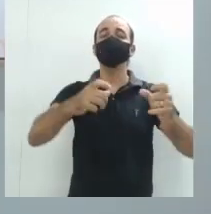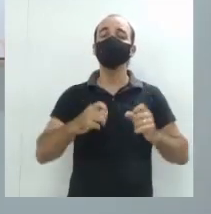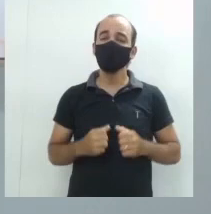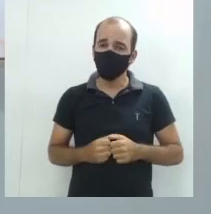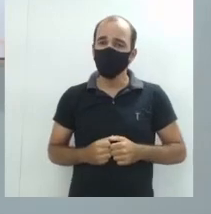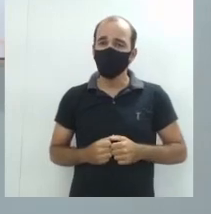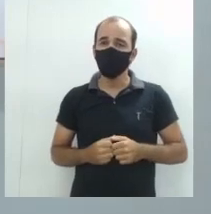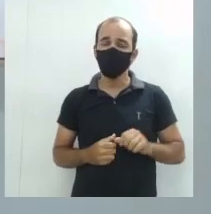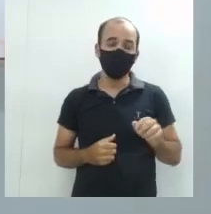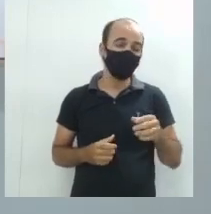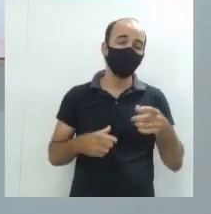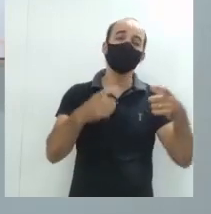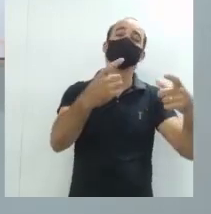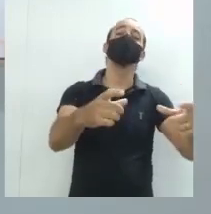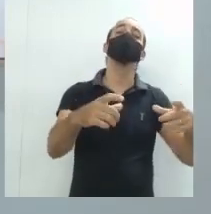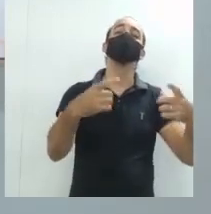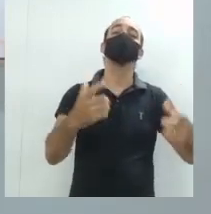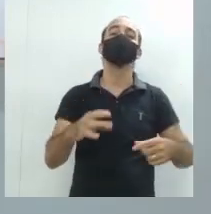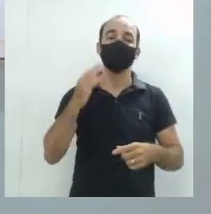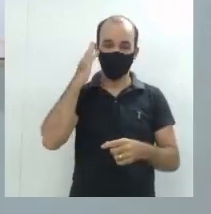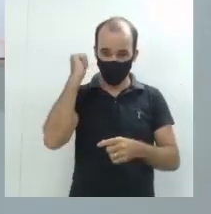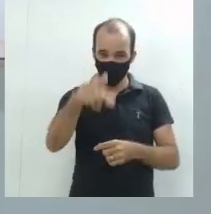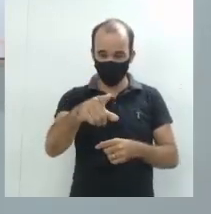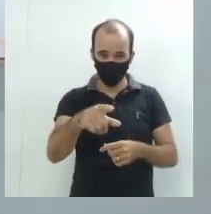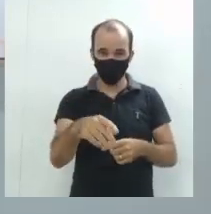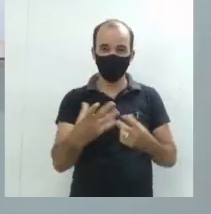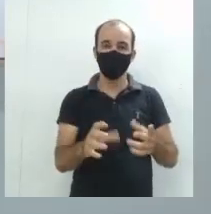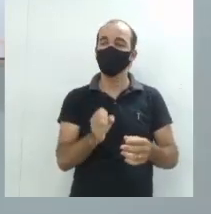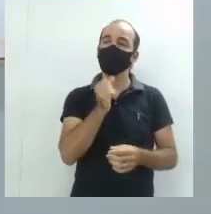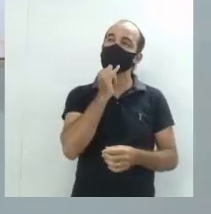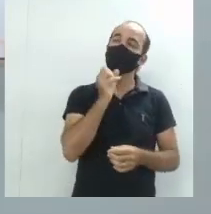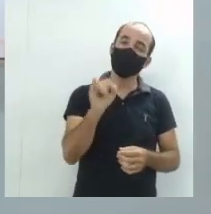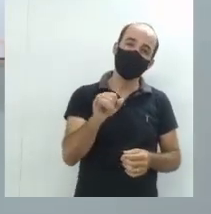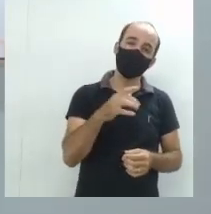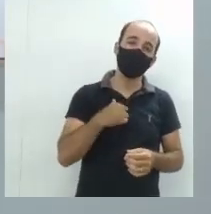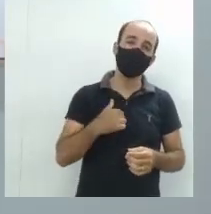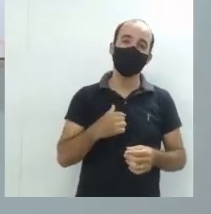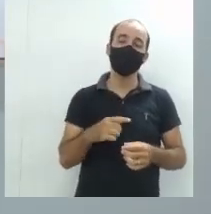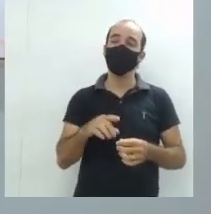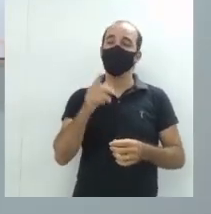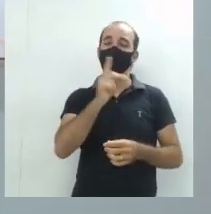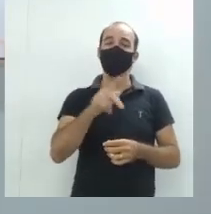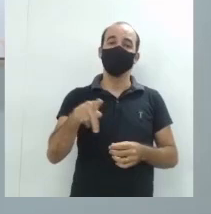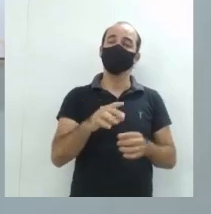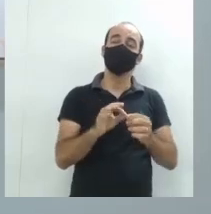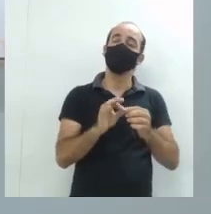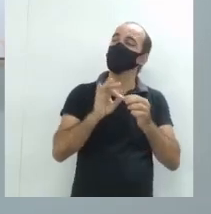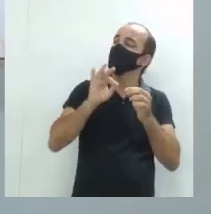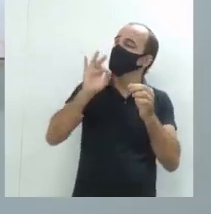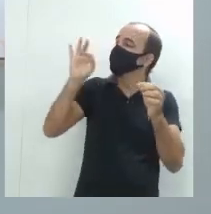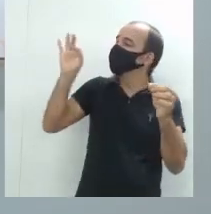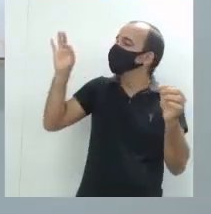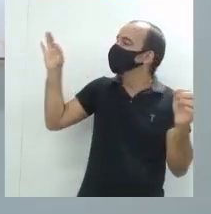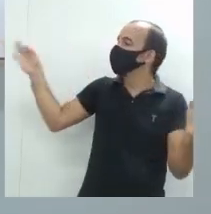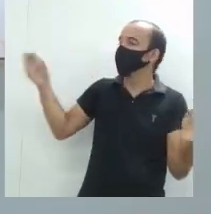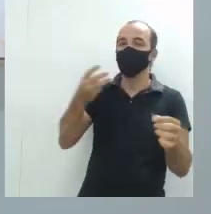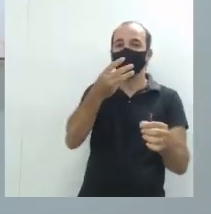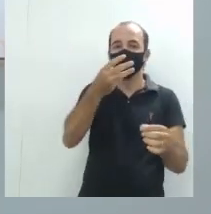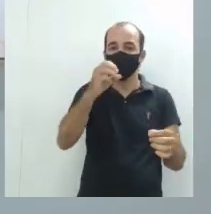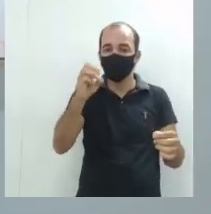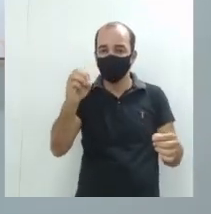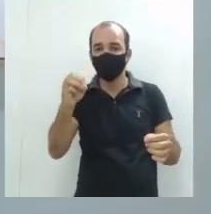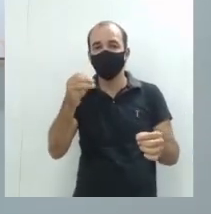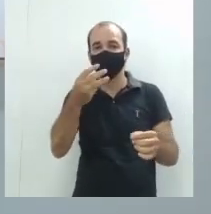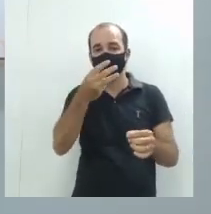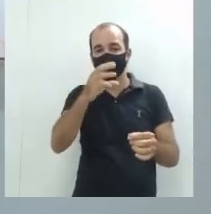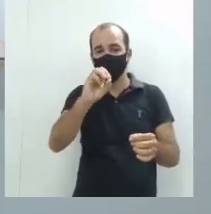moro a uns 200 metros da ETEPAC. Sabe onde é a ETEPAC? Eu moro a uns 200 ou 300 metros. Fui, Aninha. Chega lá em